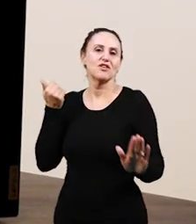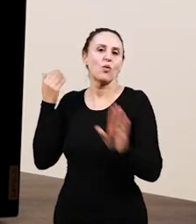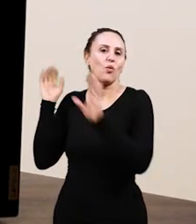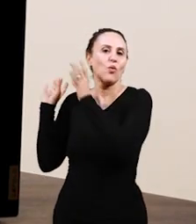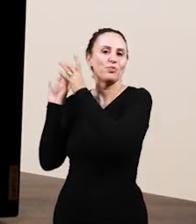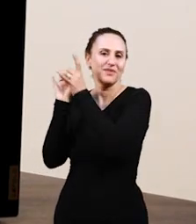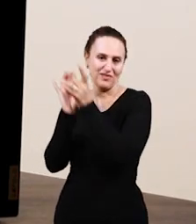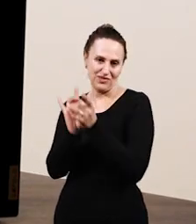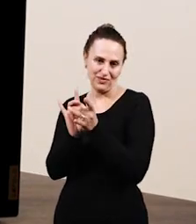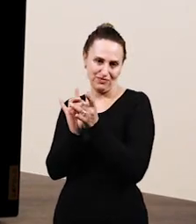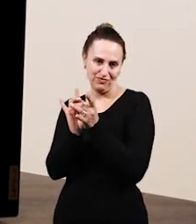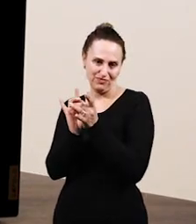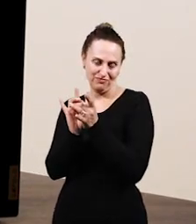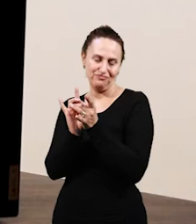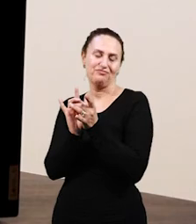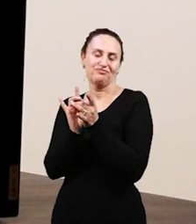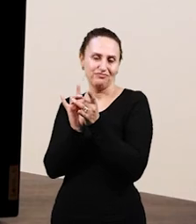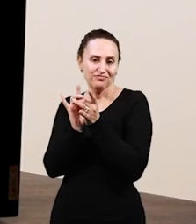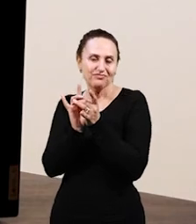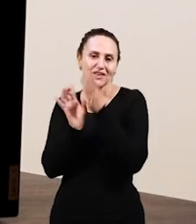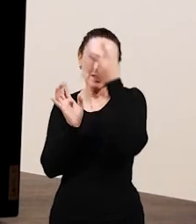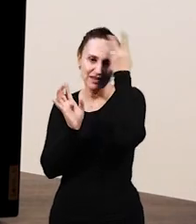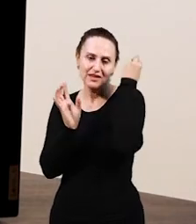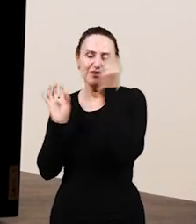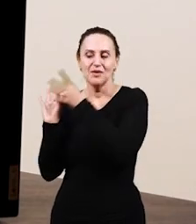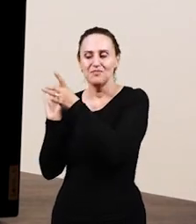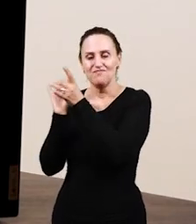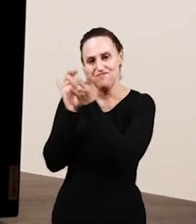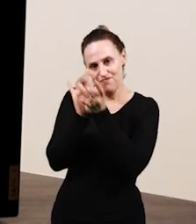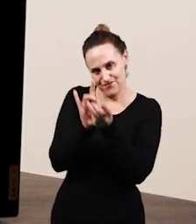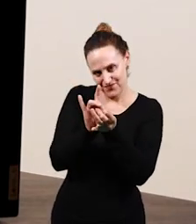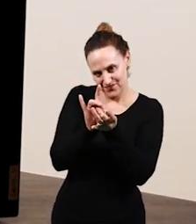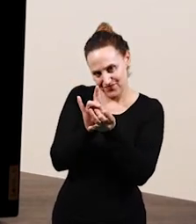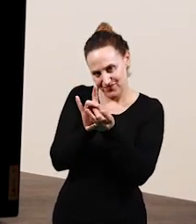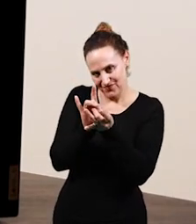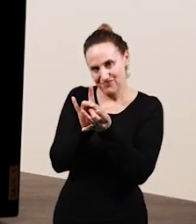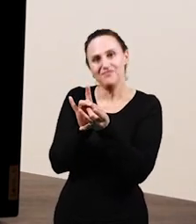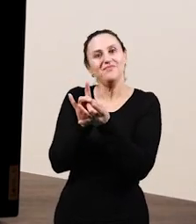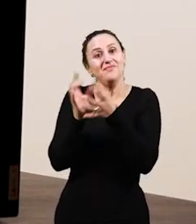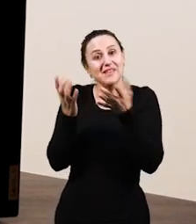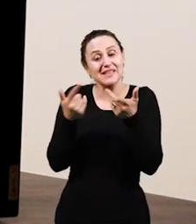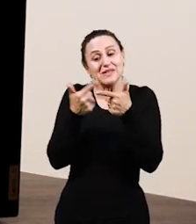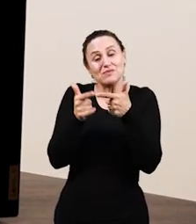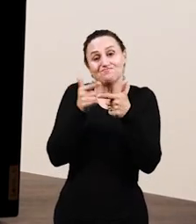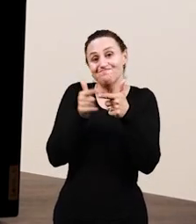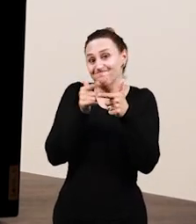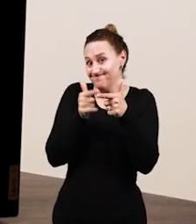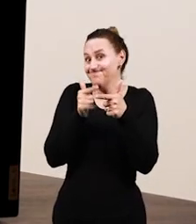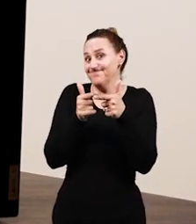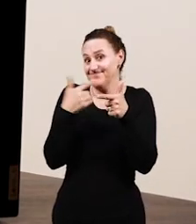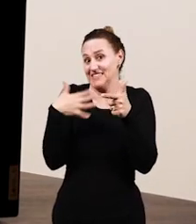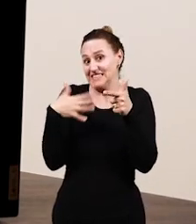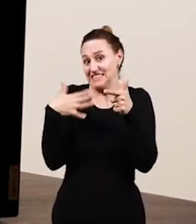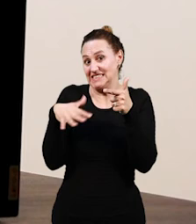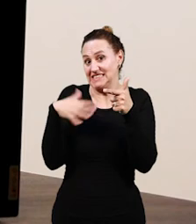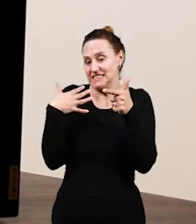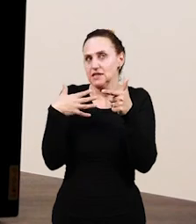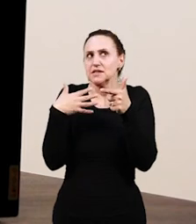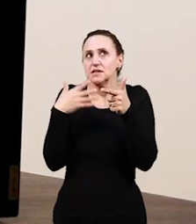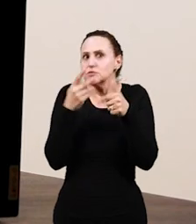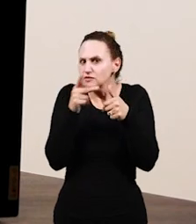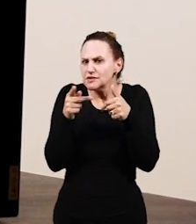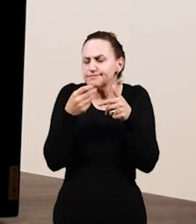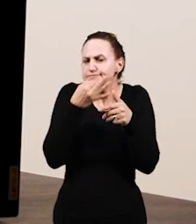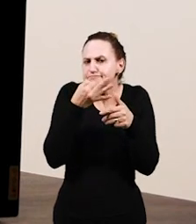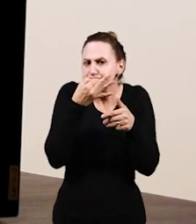iniciação e daquele que fala né Então essa esse foi o grande problema aí vocês podem pensar Nossa mas a professora tá